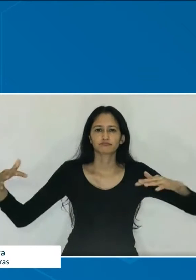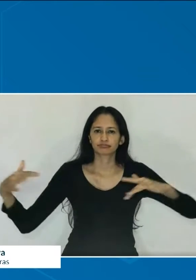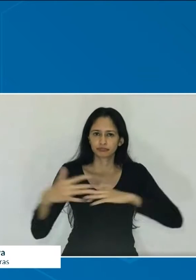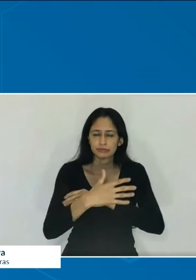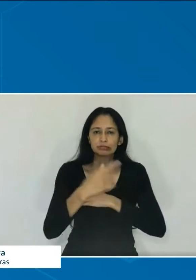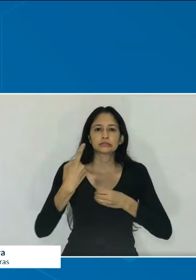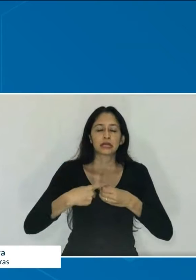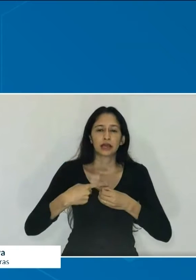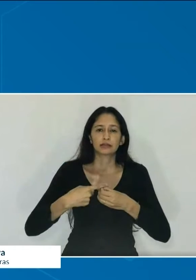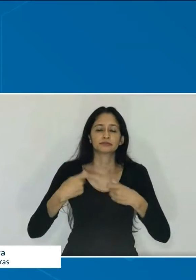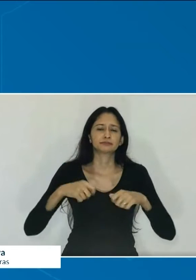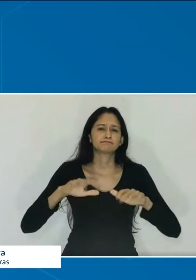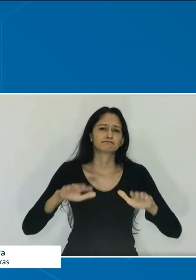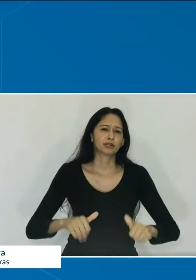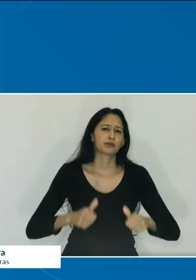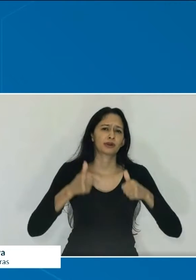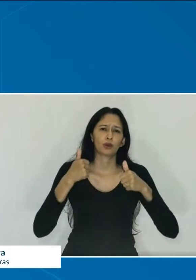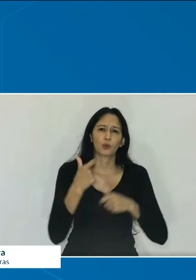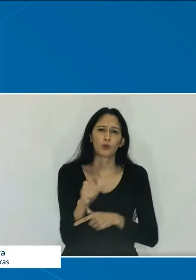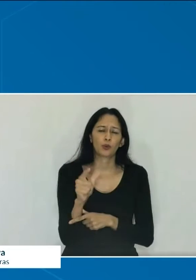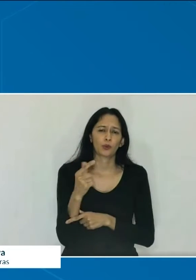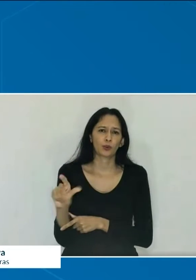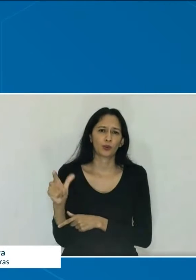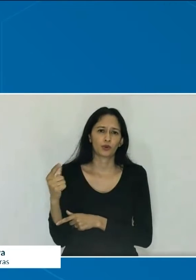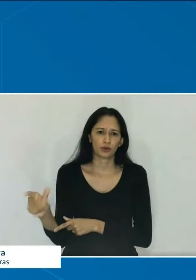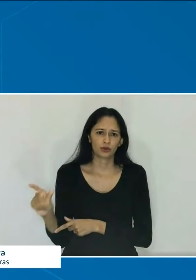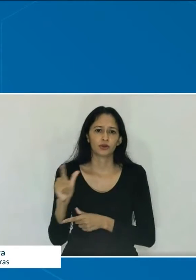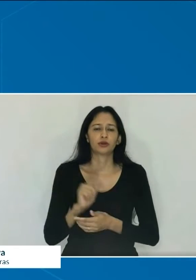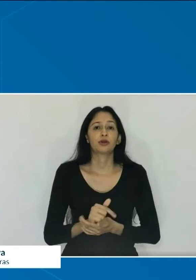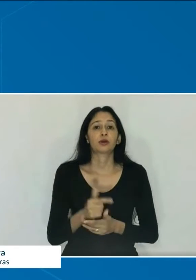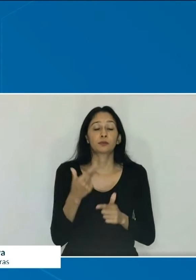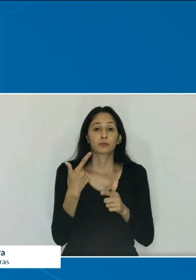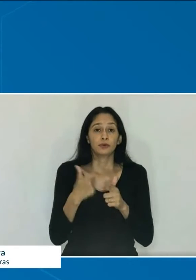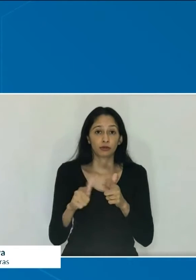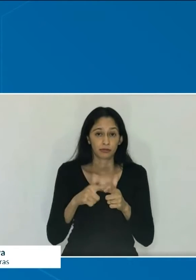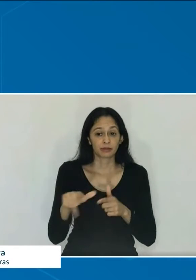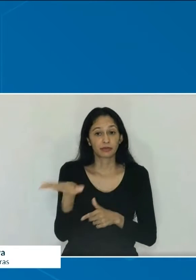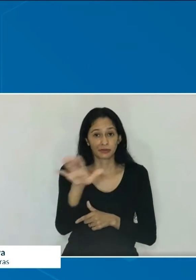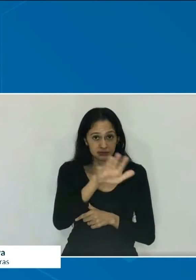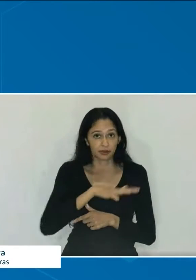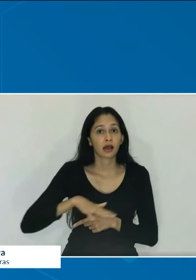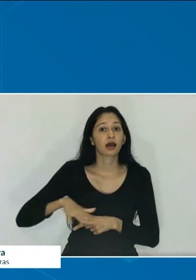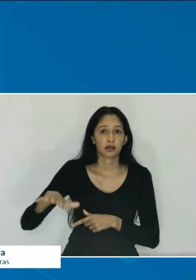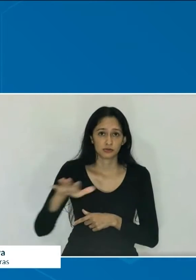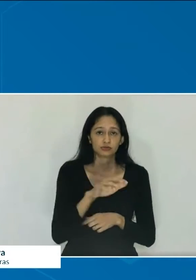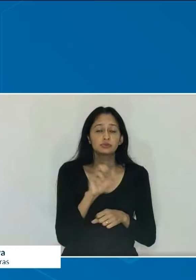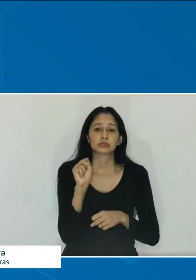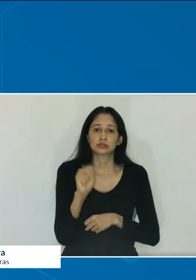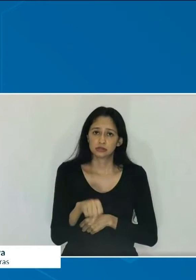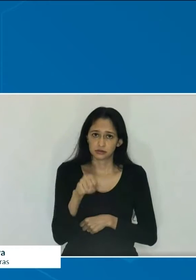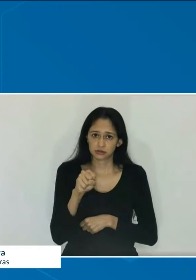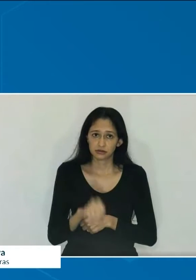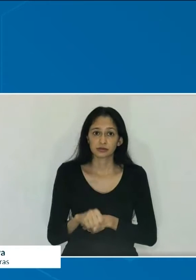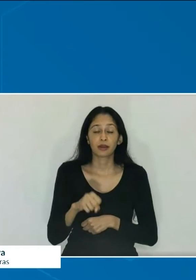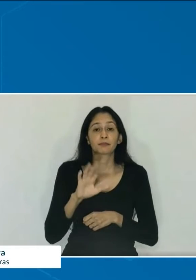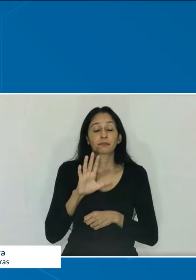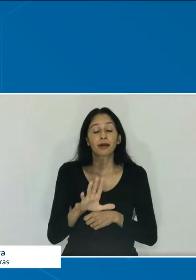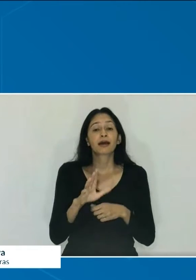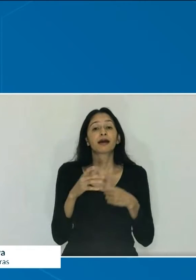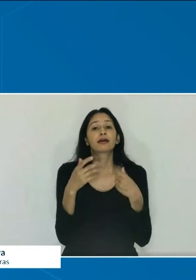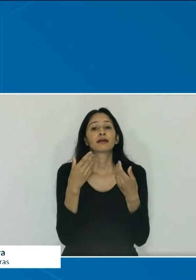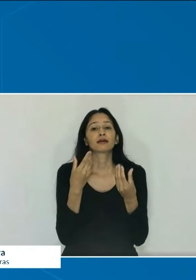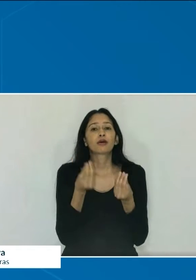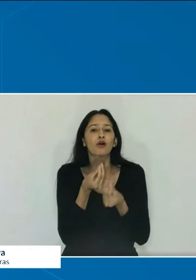batalhar muito mais. Na realidade, como é um problema estrutural, tem que começar pelo modelo